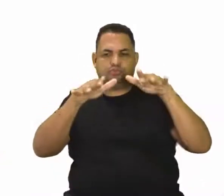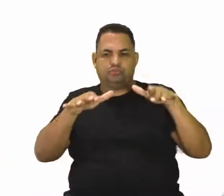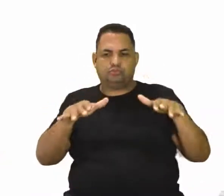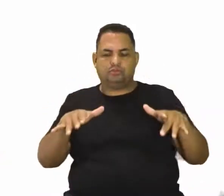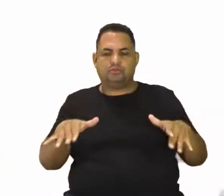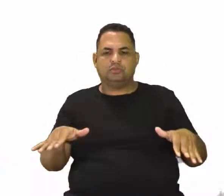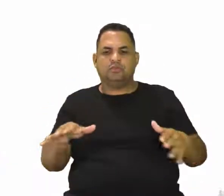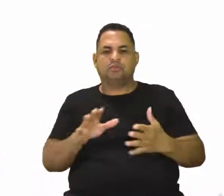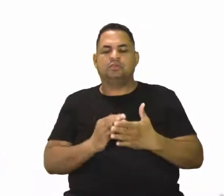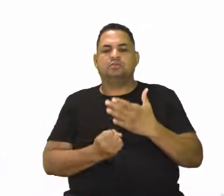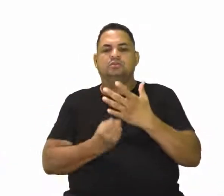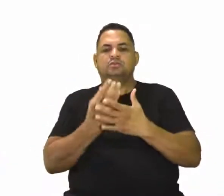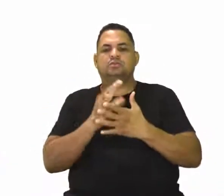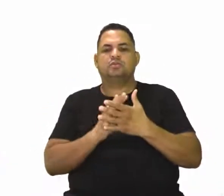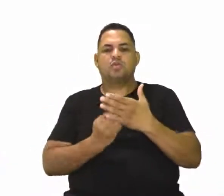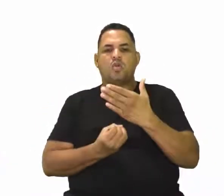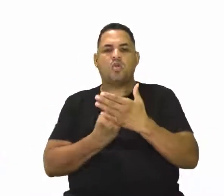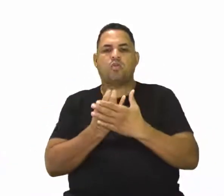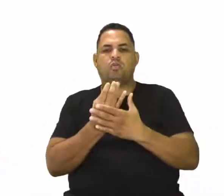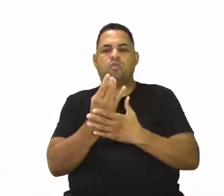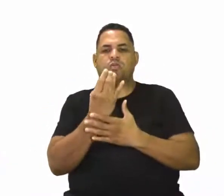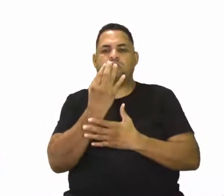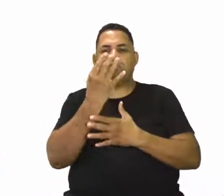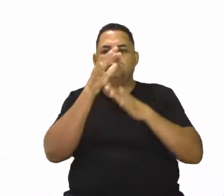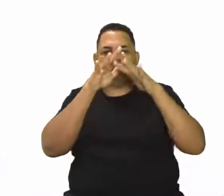começou a expelir lavas, né?